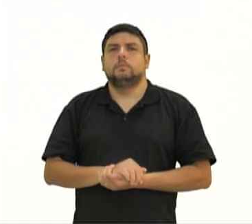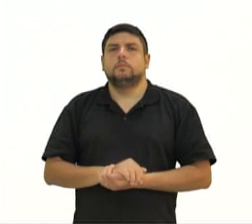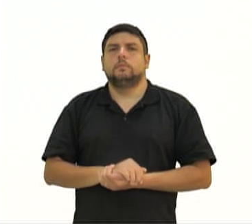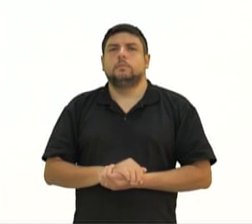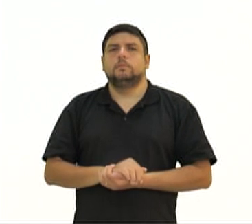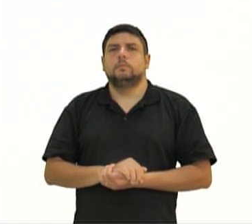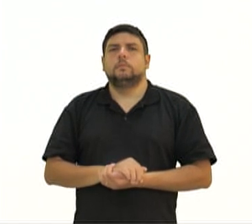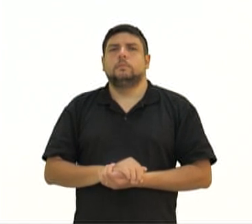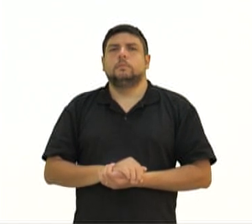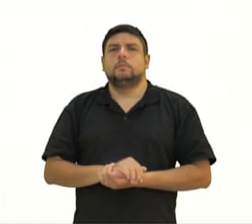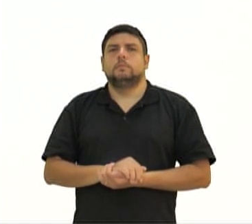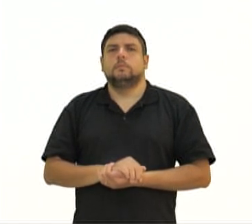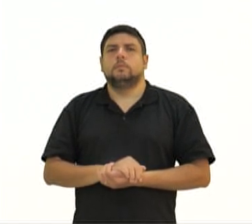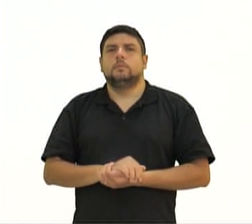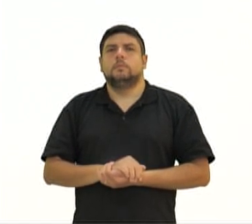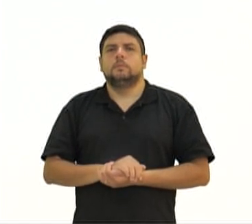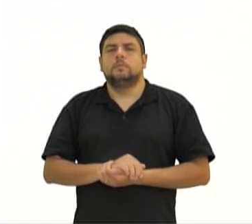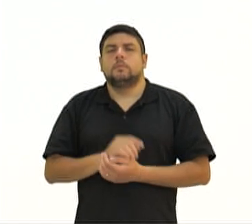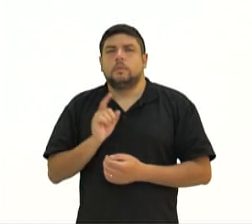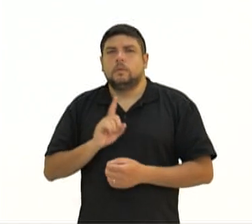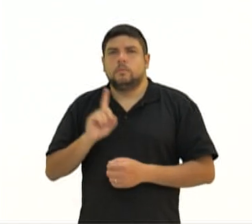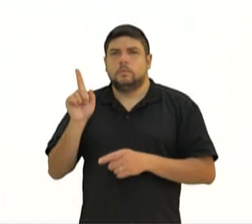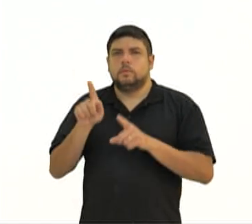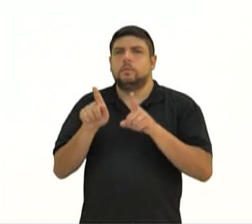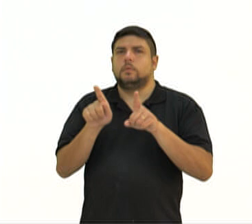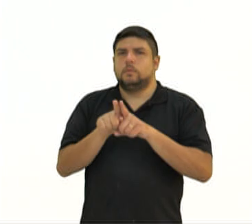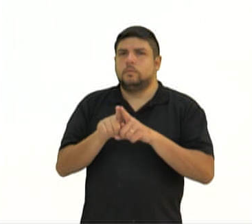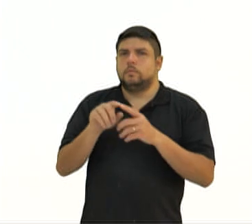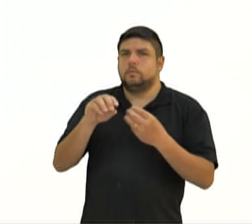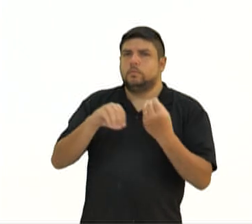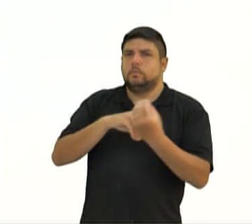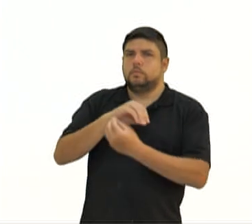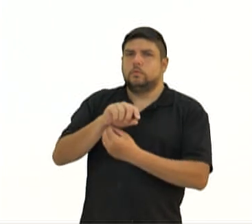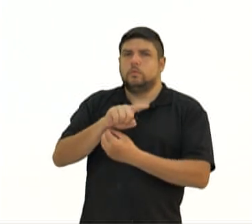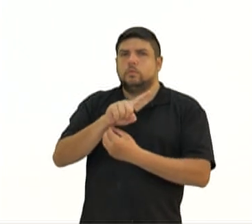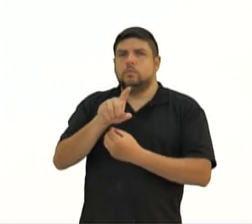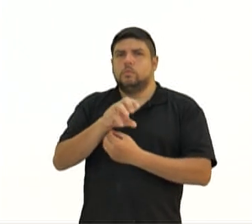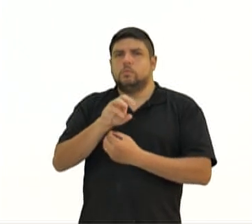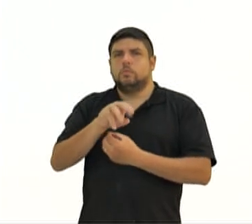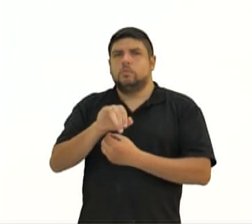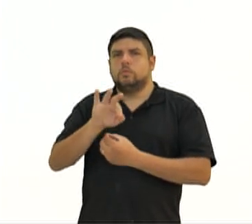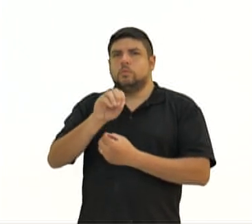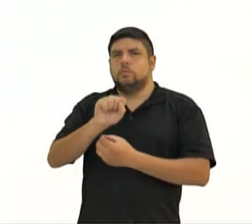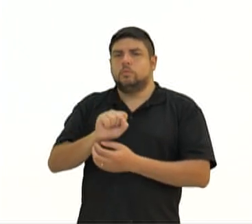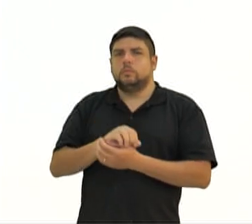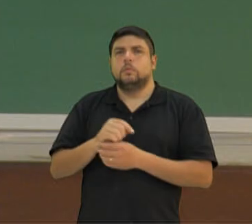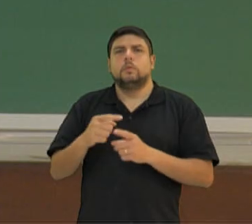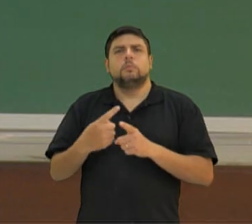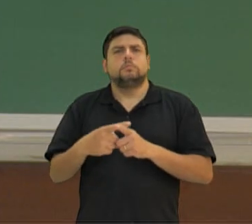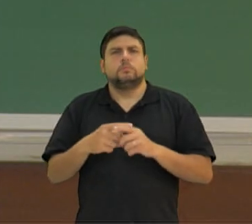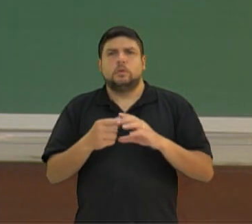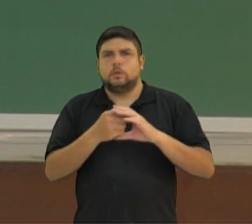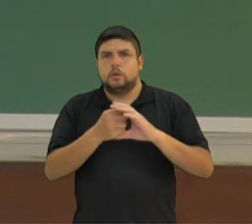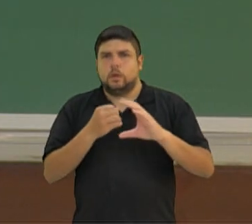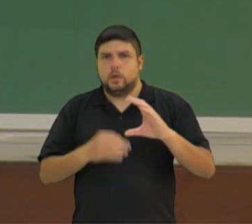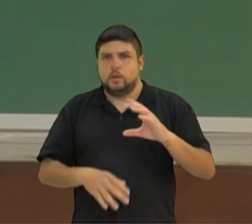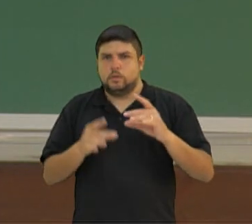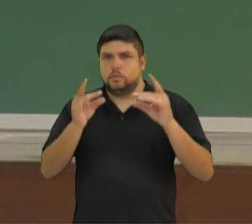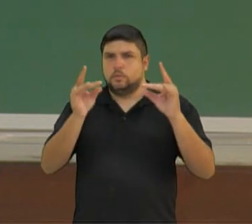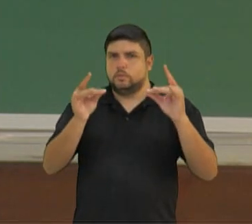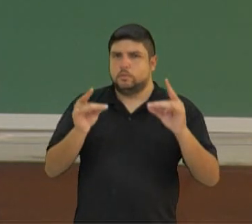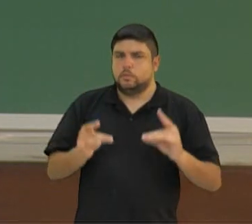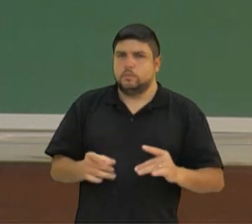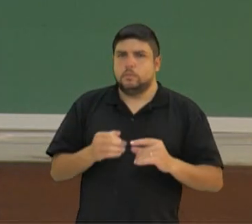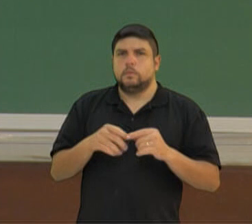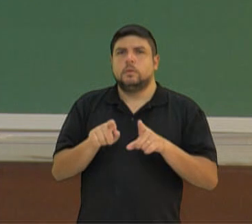cariátis, zoomorphos, desculpa, porque, ó, olha aqui, ó, a característica do detalhe, né? E